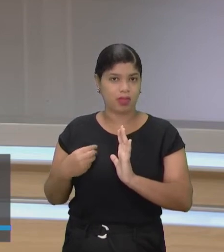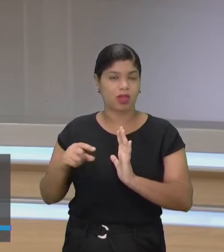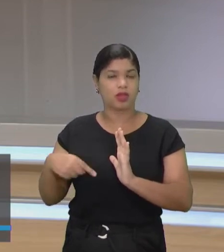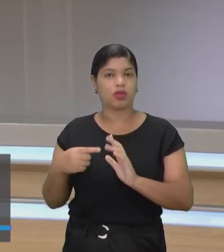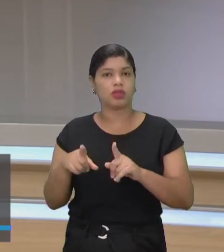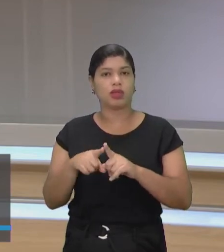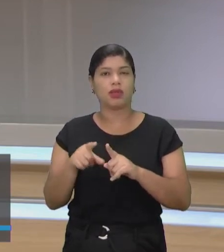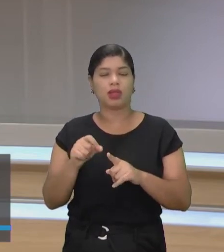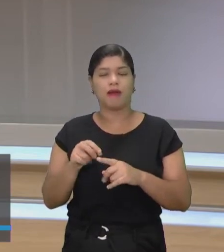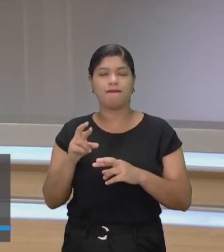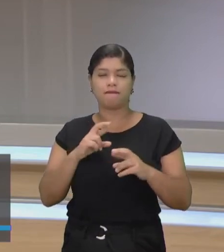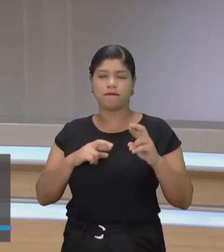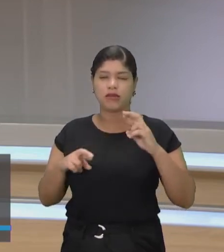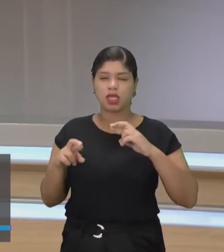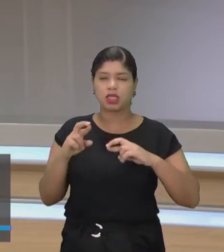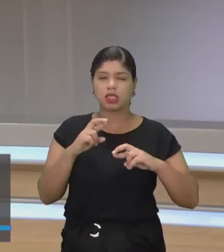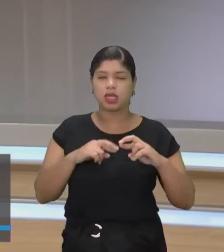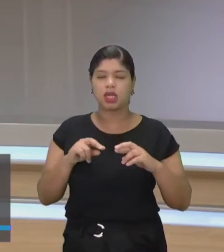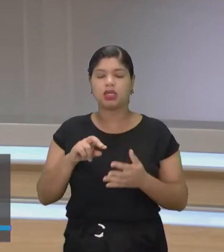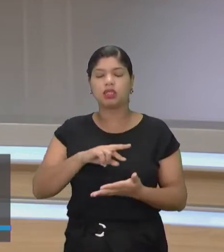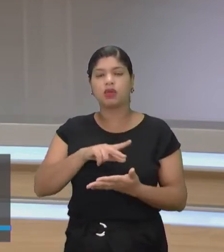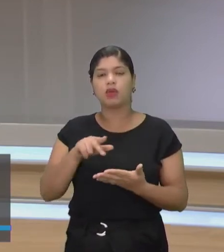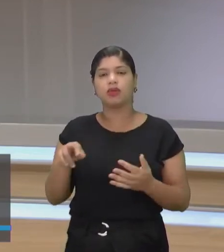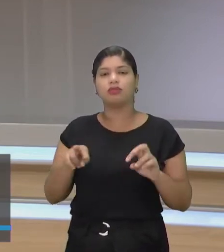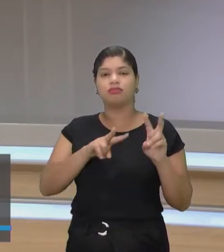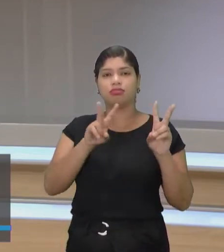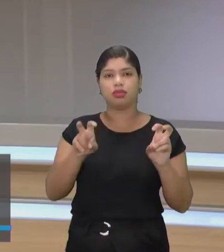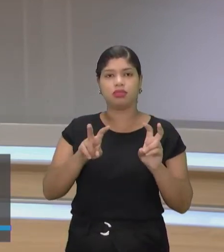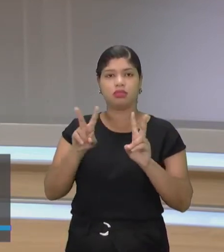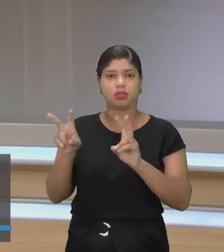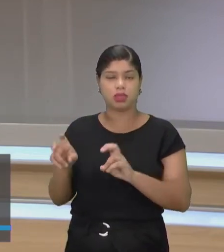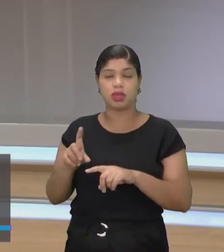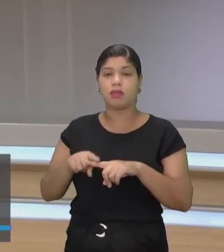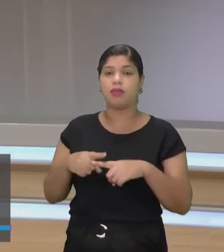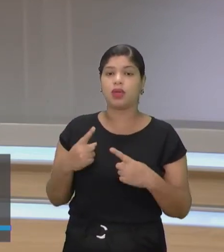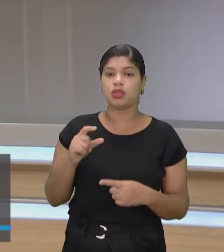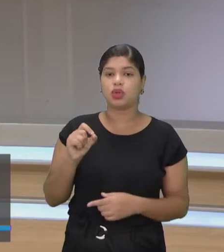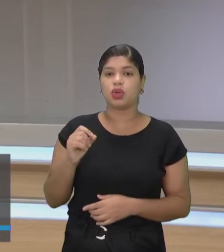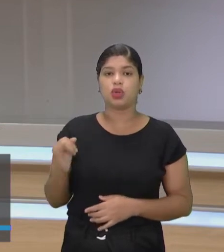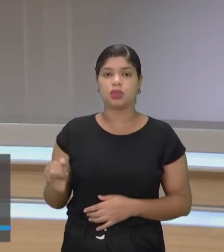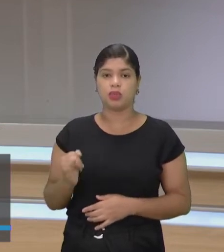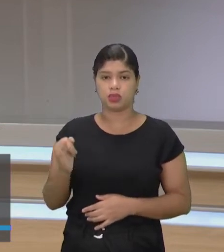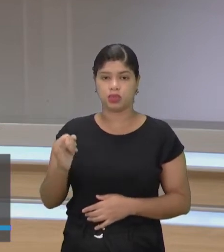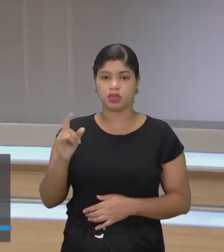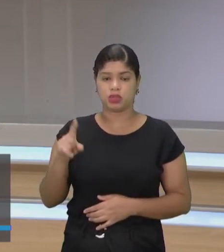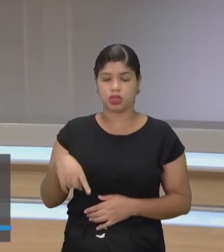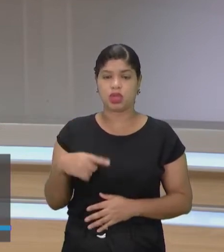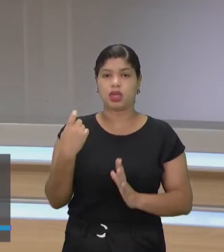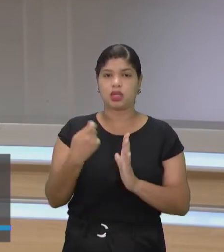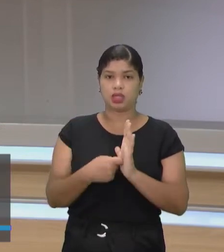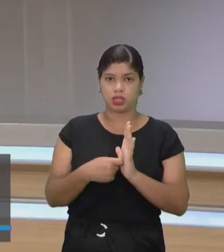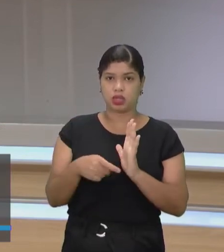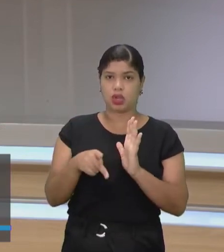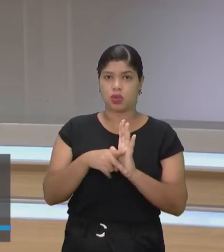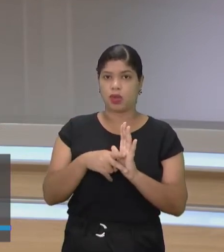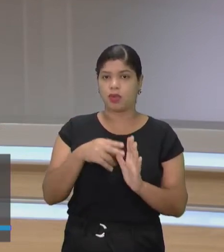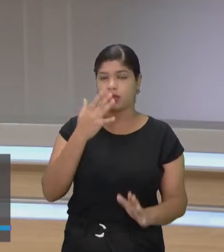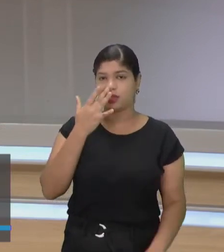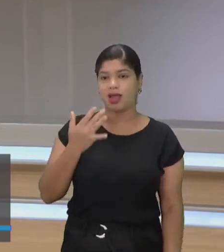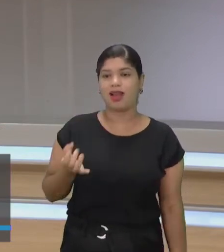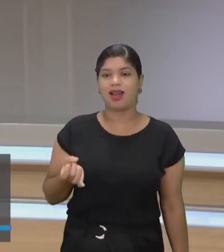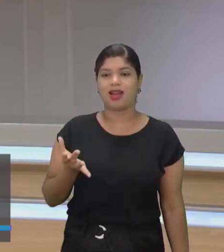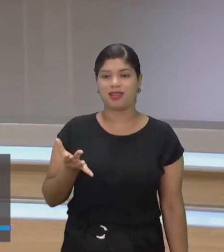entra na fiscalização, a gente entra em outros assuntos, mas a importância de taxar o nosso lixo, qual que seria